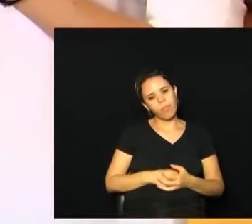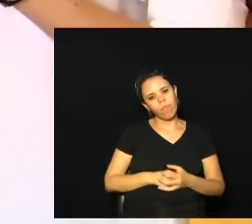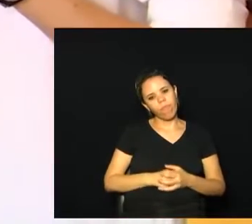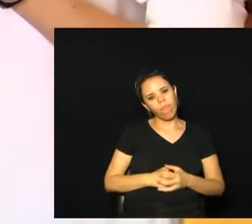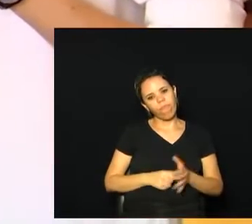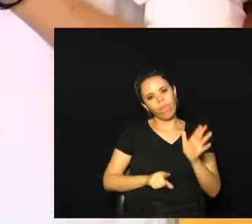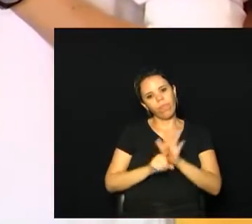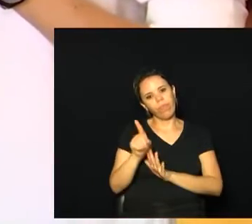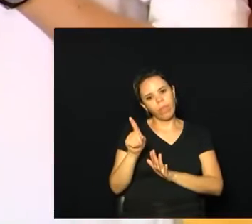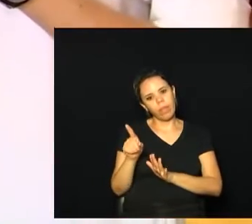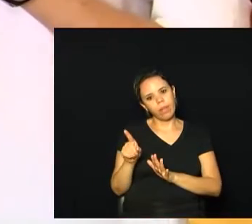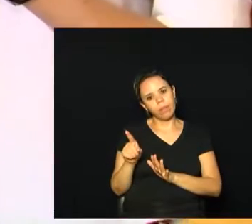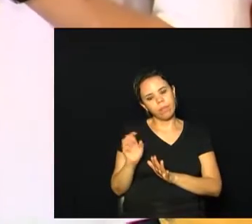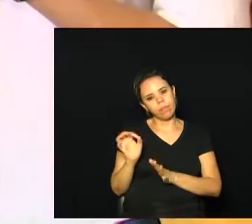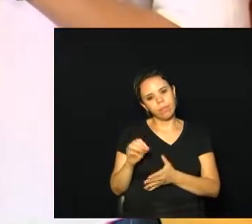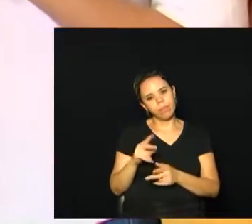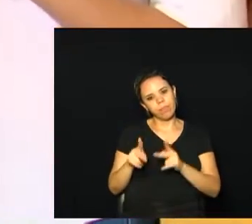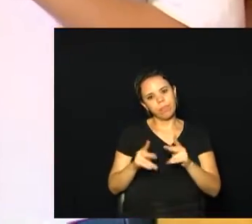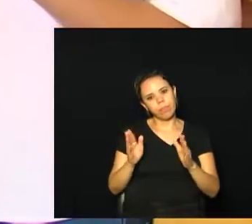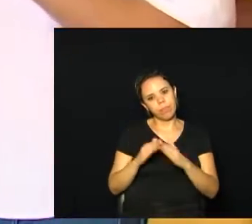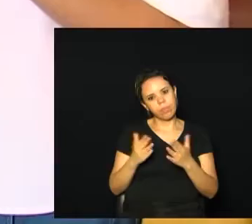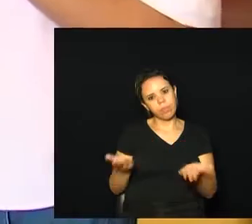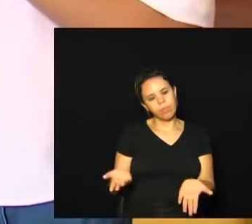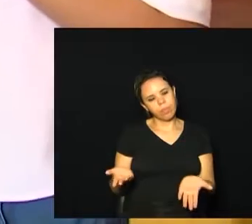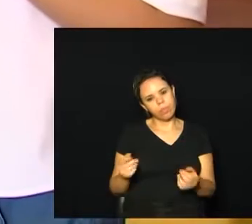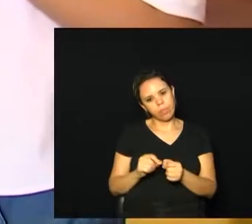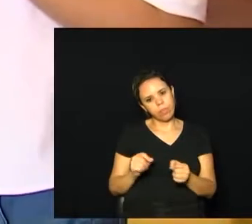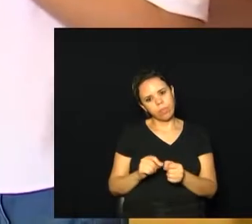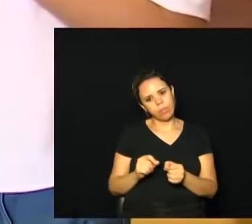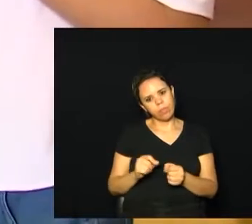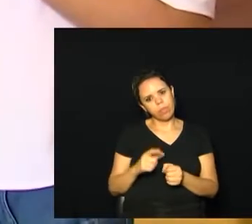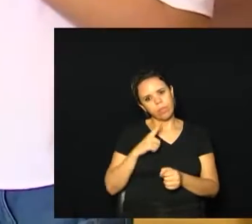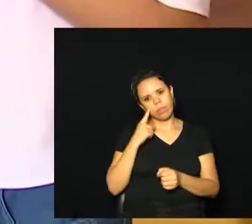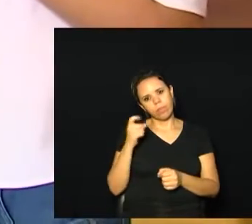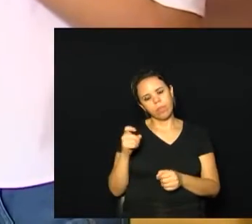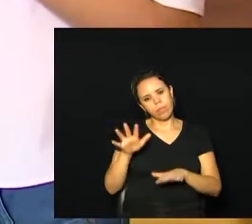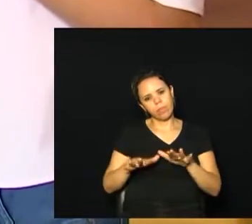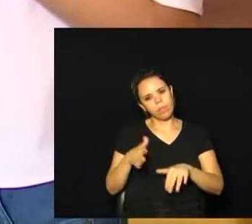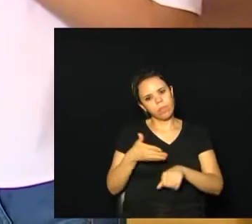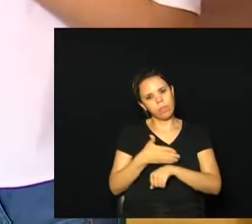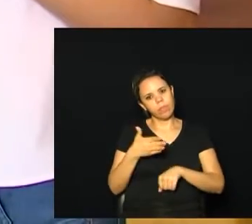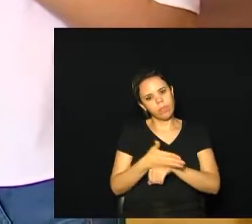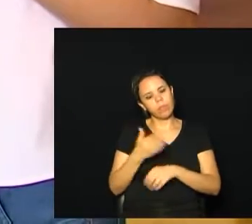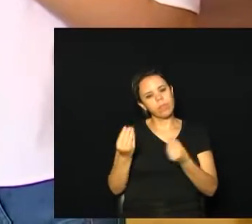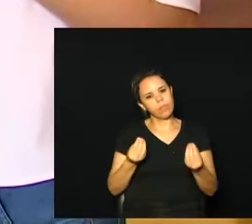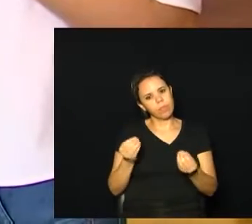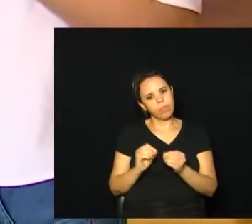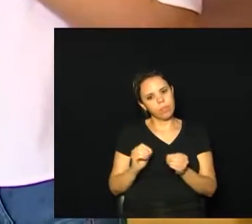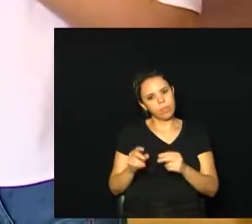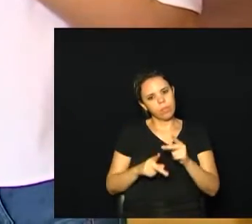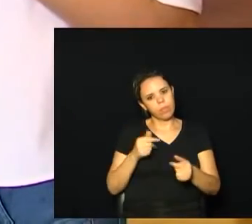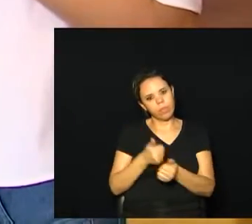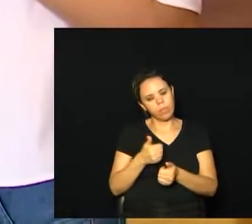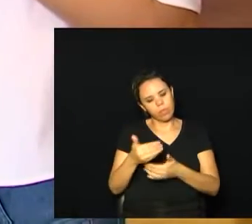uma pergunta que certamente o pessoal que está em casa está fazendo. Quem tem interesse, de repente, em participar, como é que faz para as